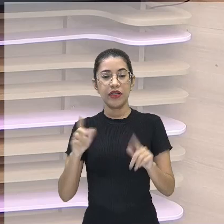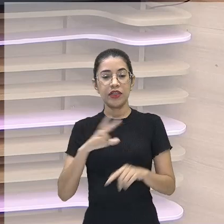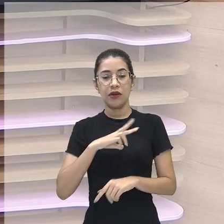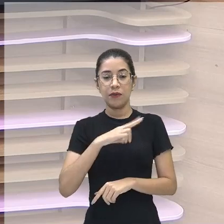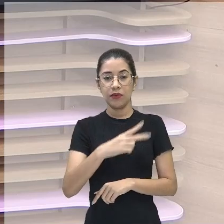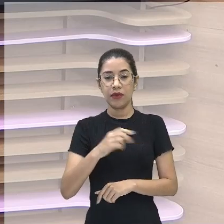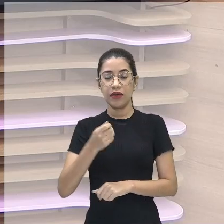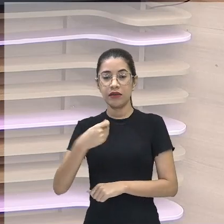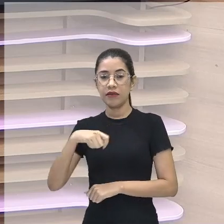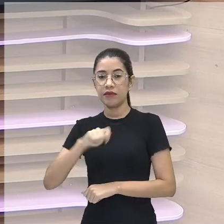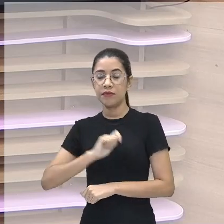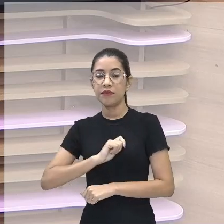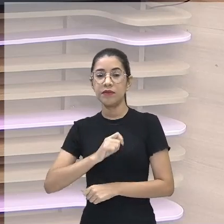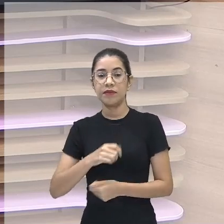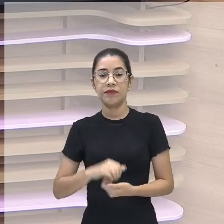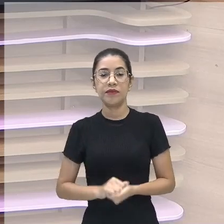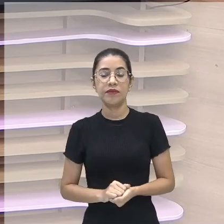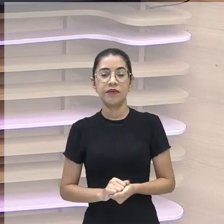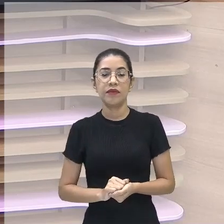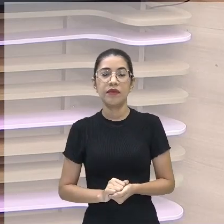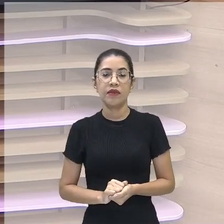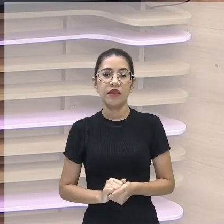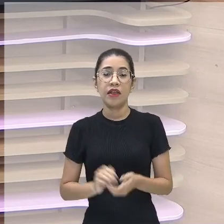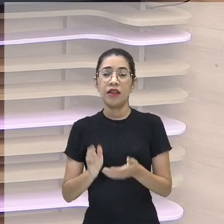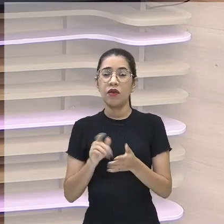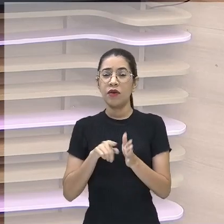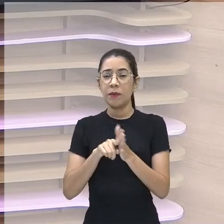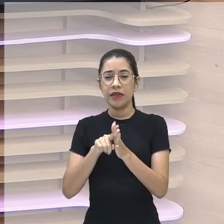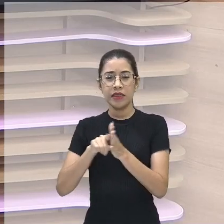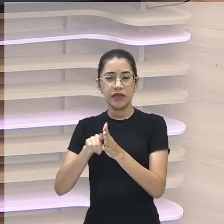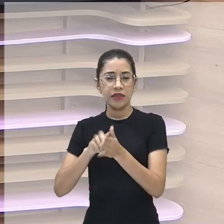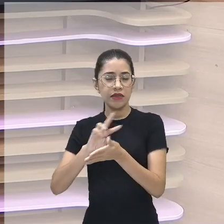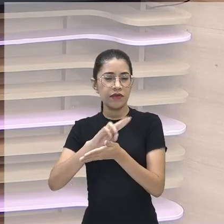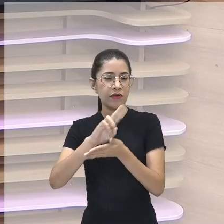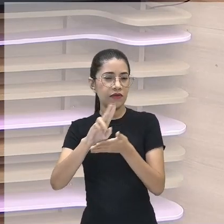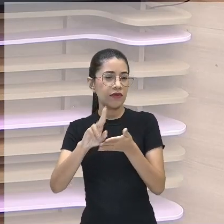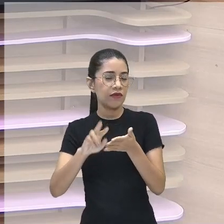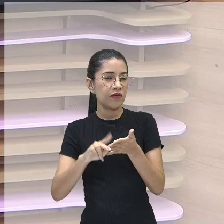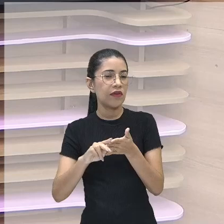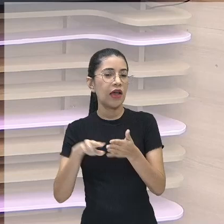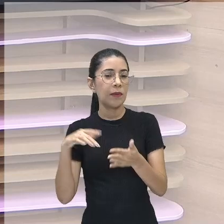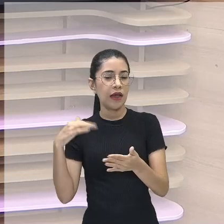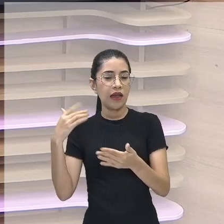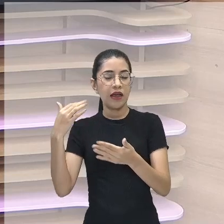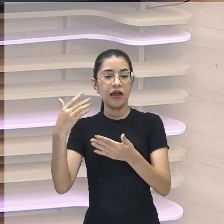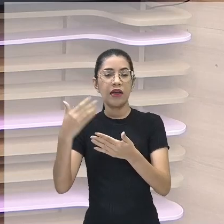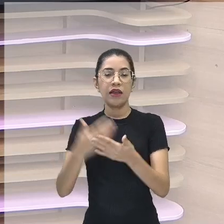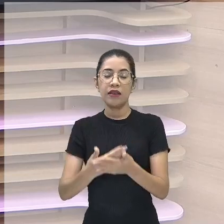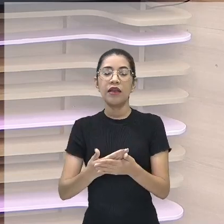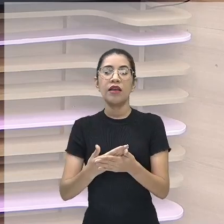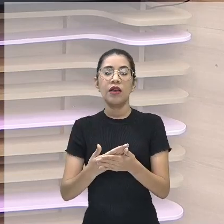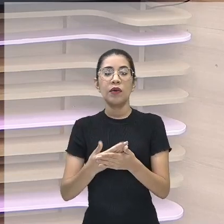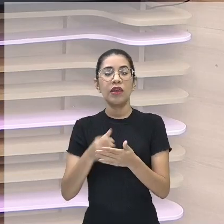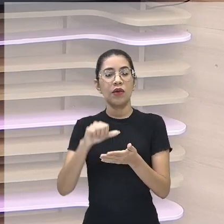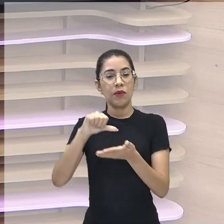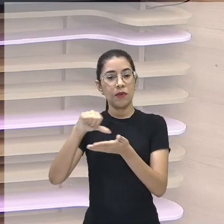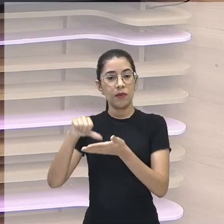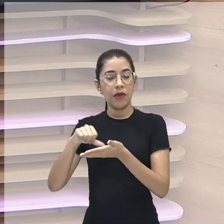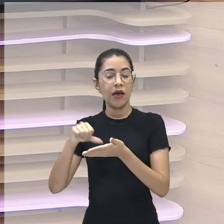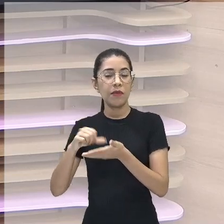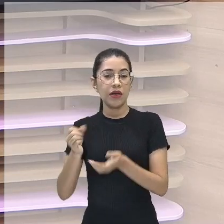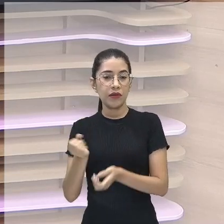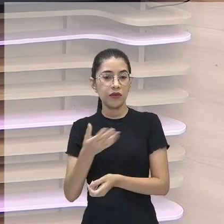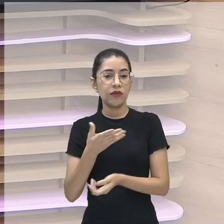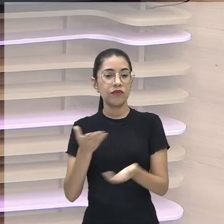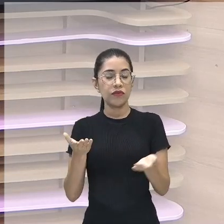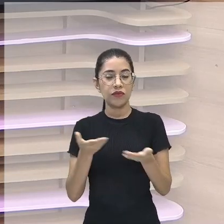gente observa hoje, né? Então, muitos estudos foram feitos até a gente chegar naquele mapinha que a gente tem aí hoje,